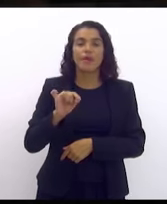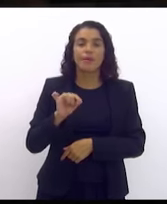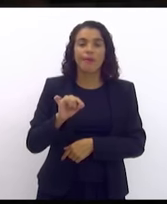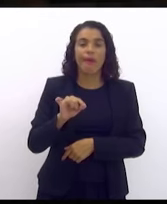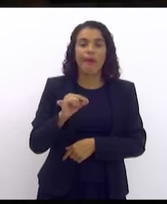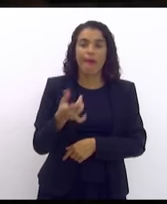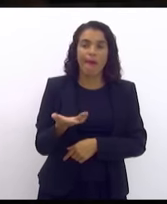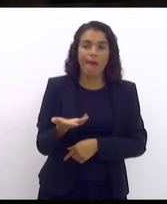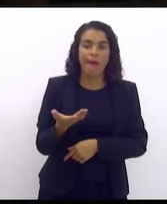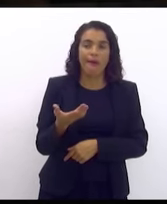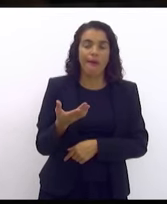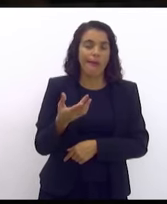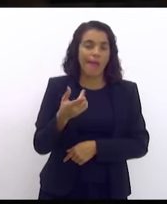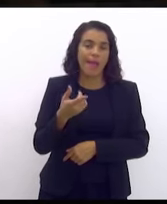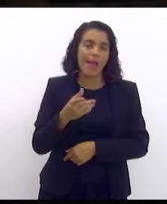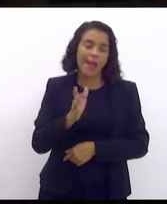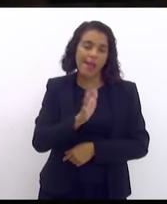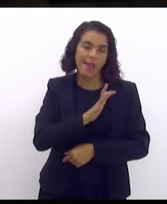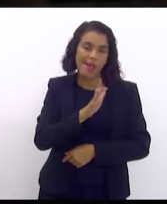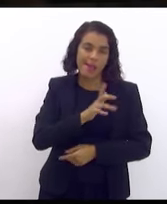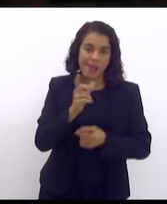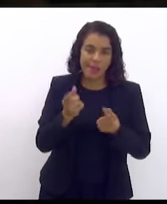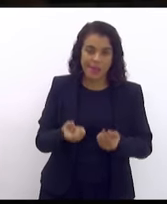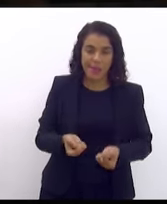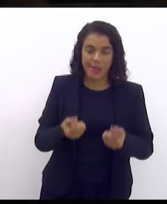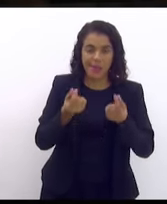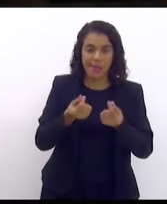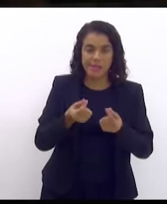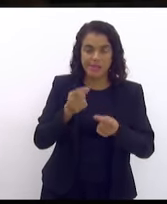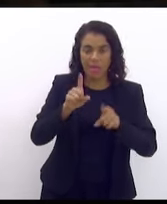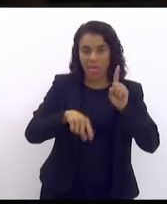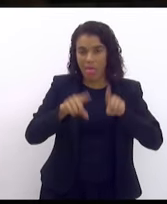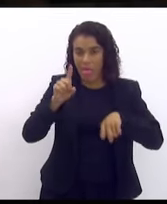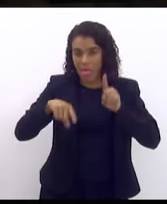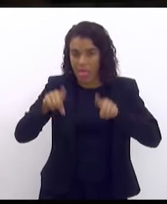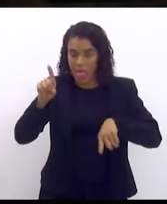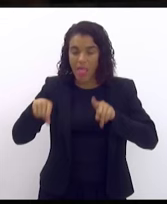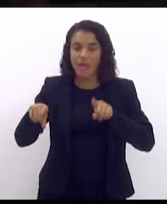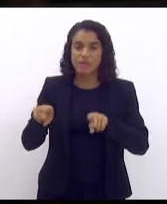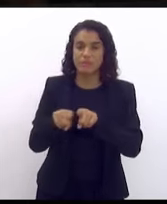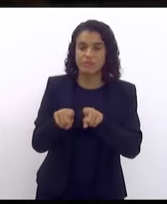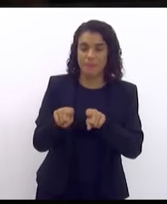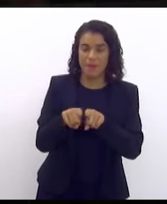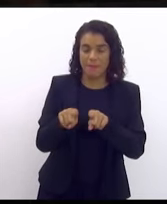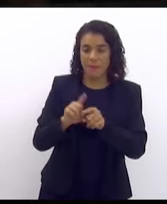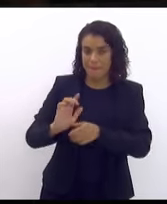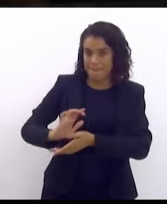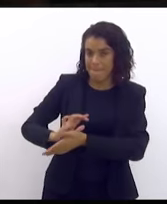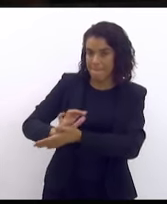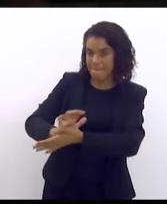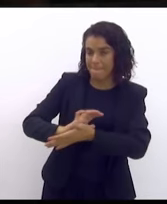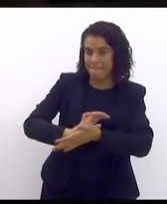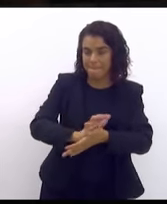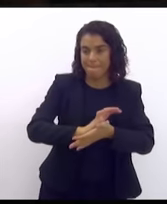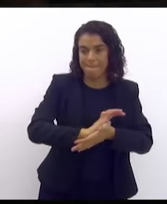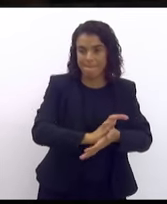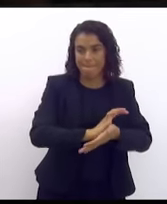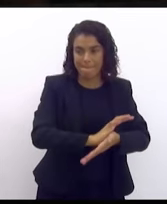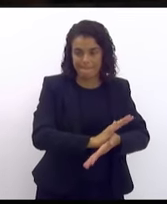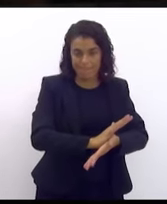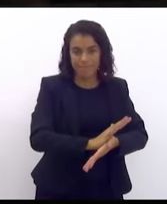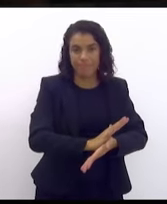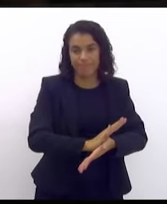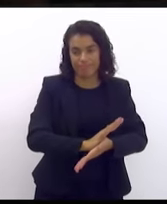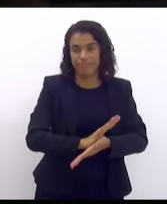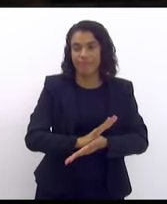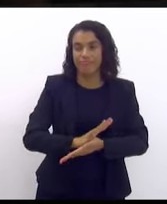distribuição de riqueza e o preconceito que tá eivado